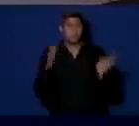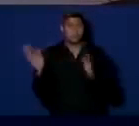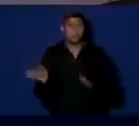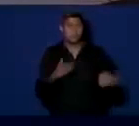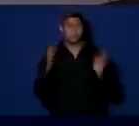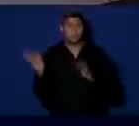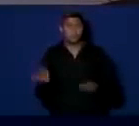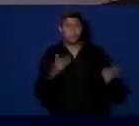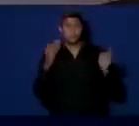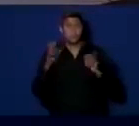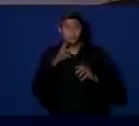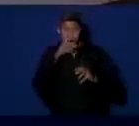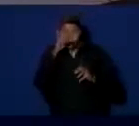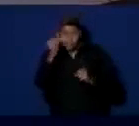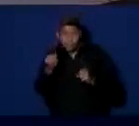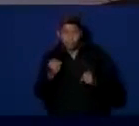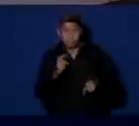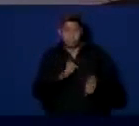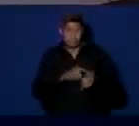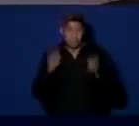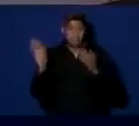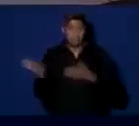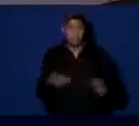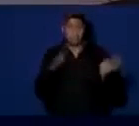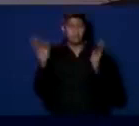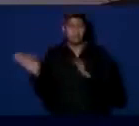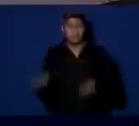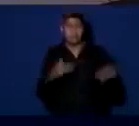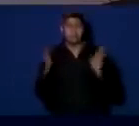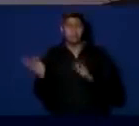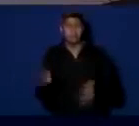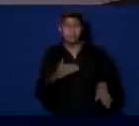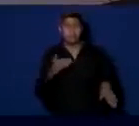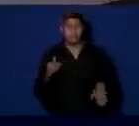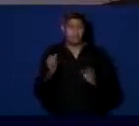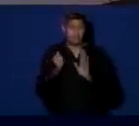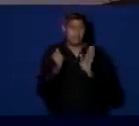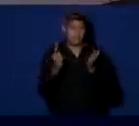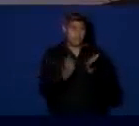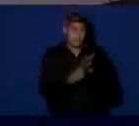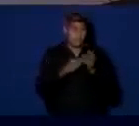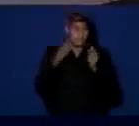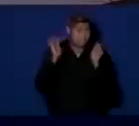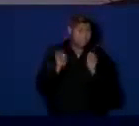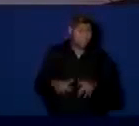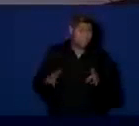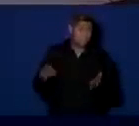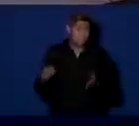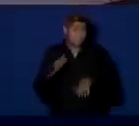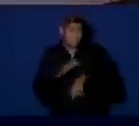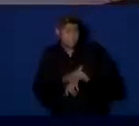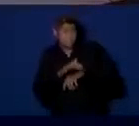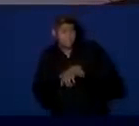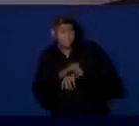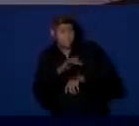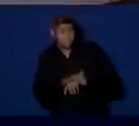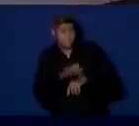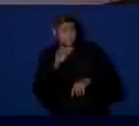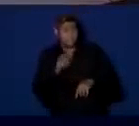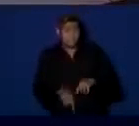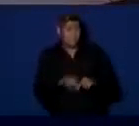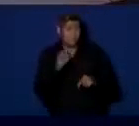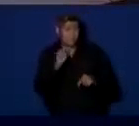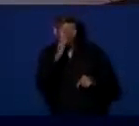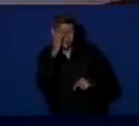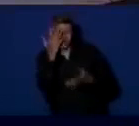poder, a força de longo prazo de uma agenda micro bem desenhada, é extremamente